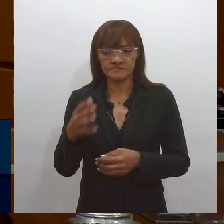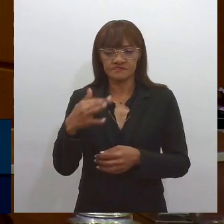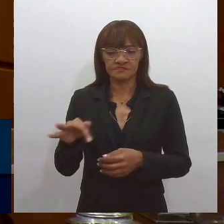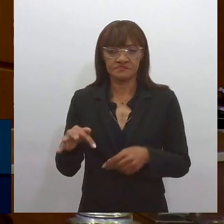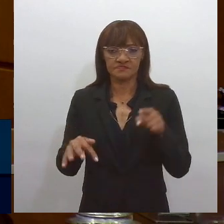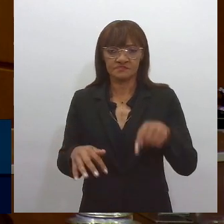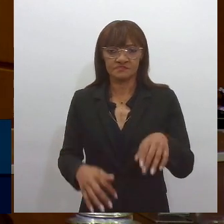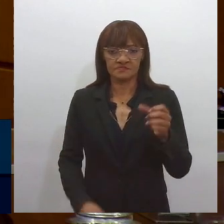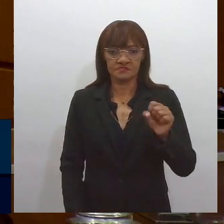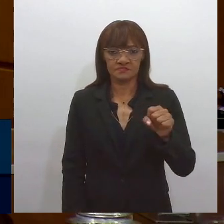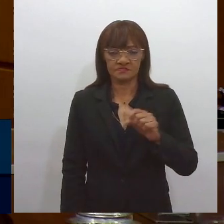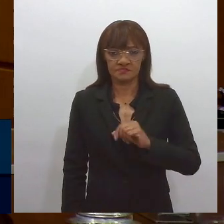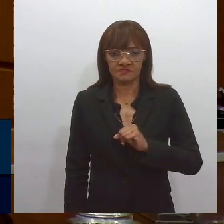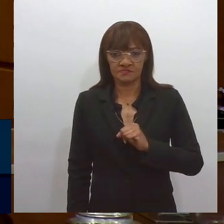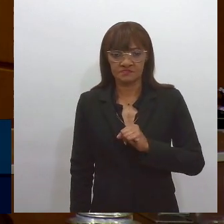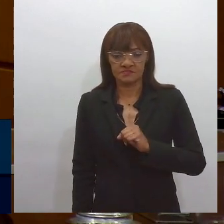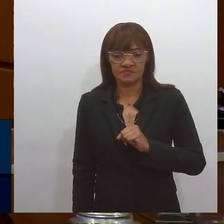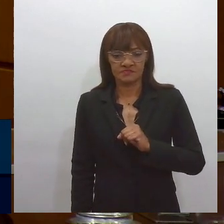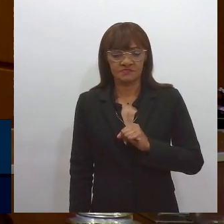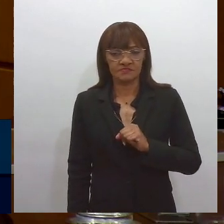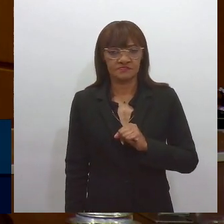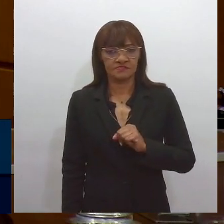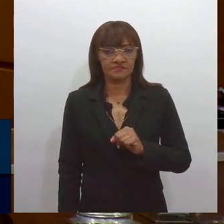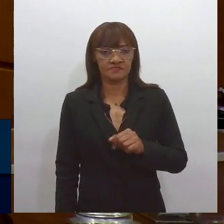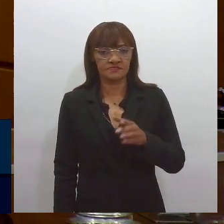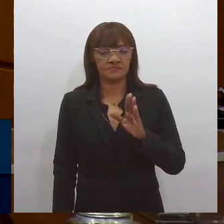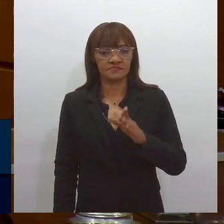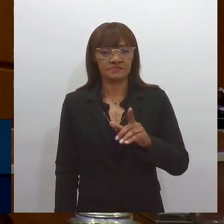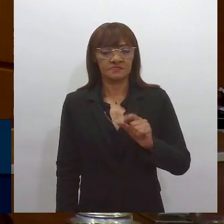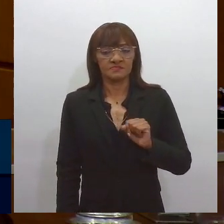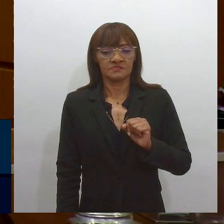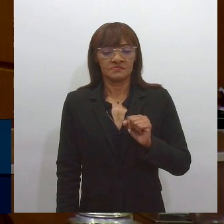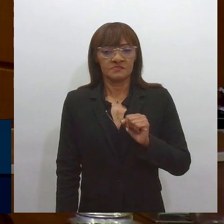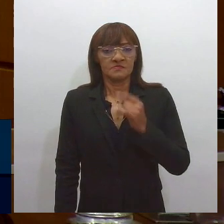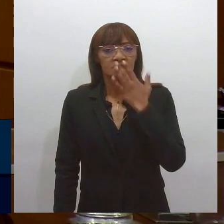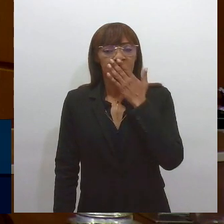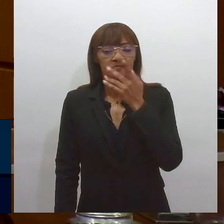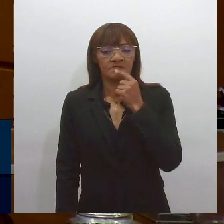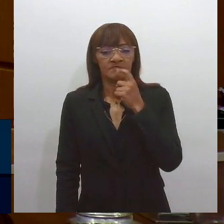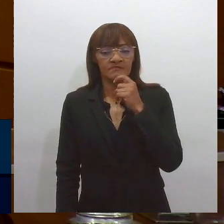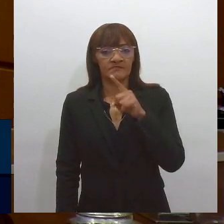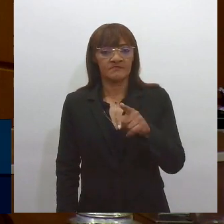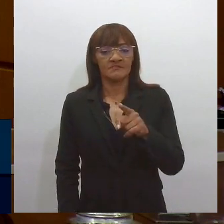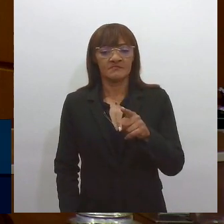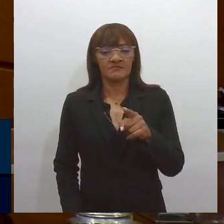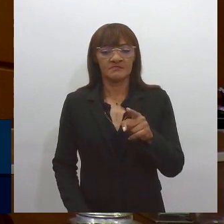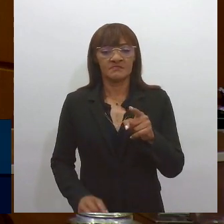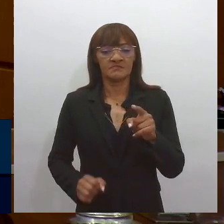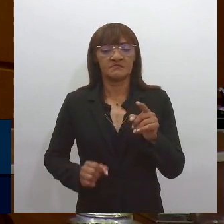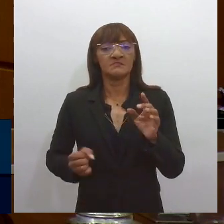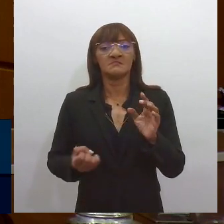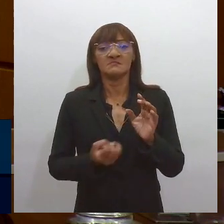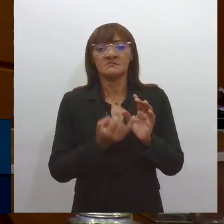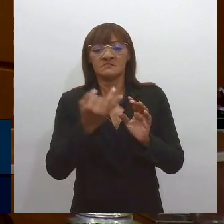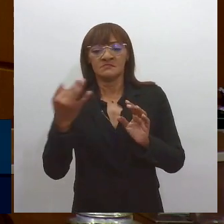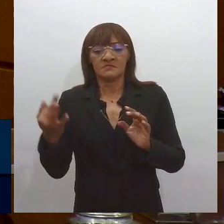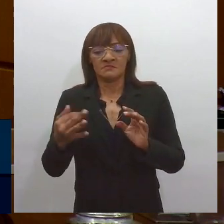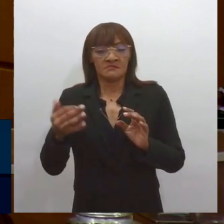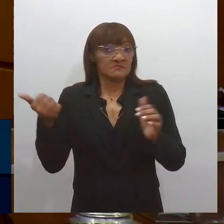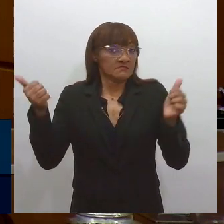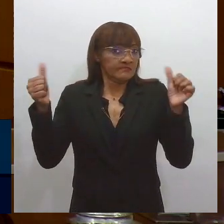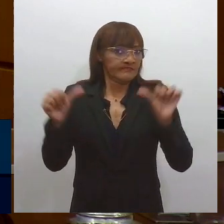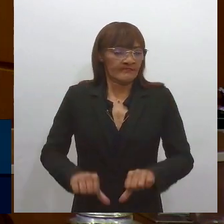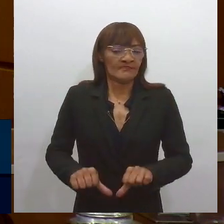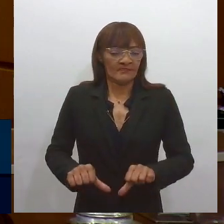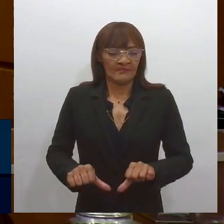vermelho aí é o a quantidade percentual de rodovias que estavam péssimas ou ruins e o que tá em azul ou preto